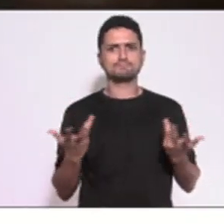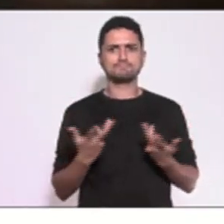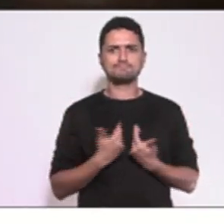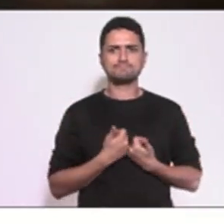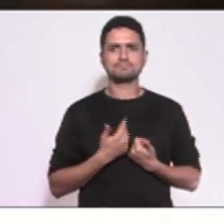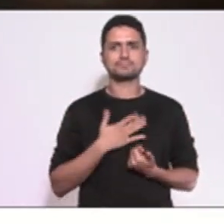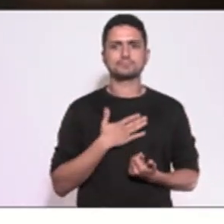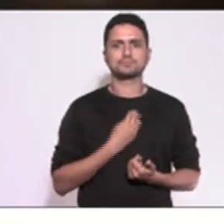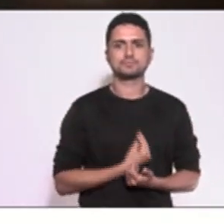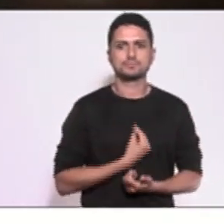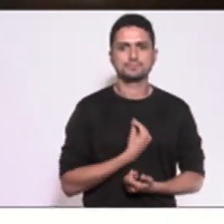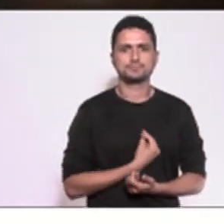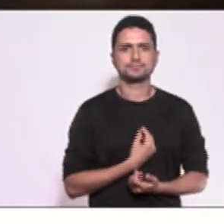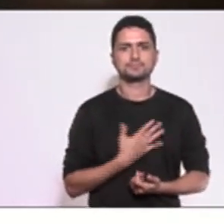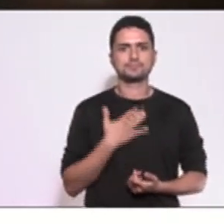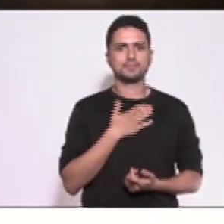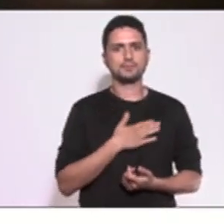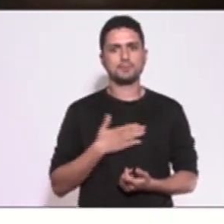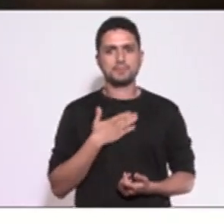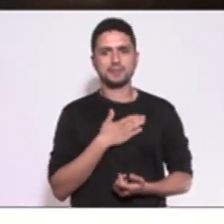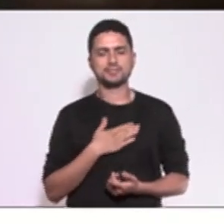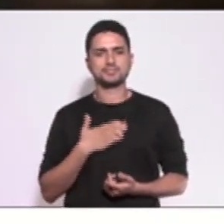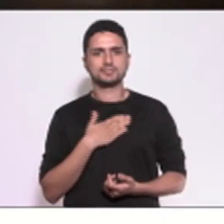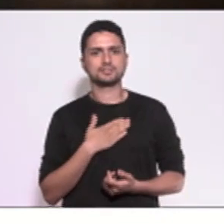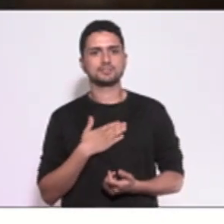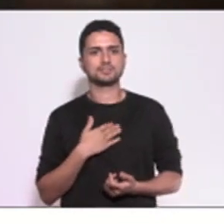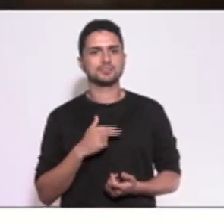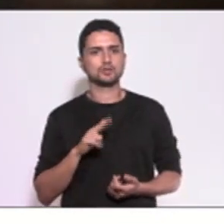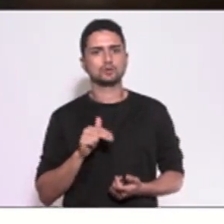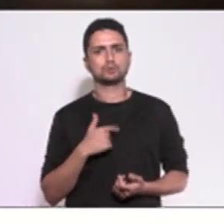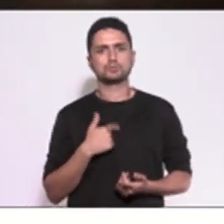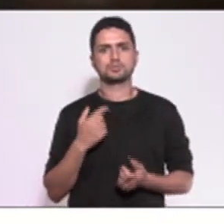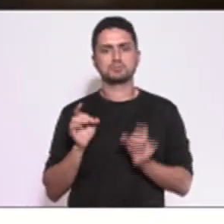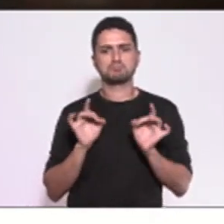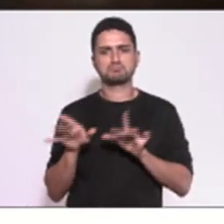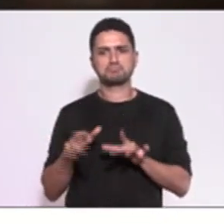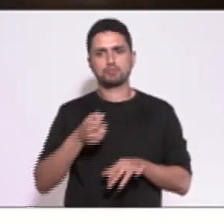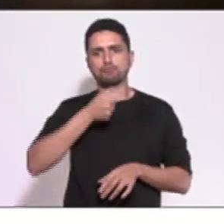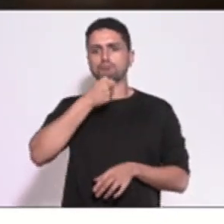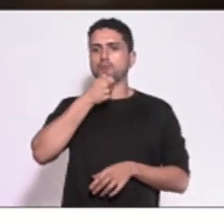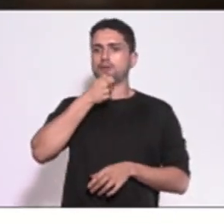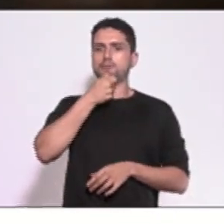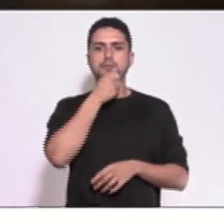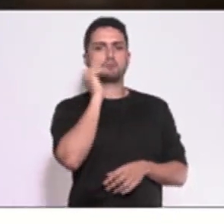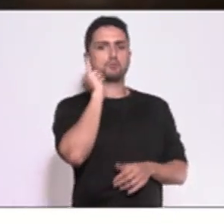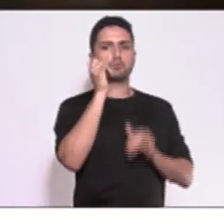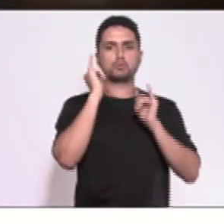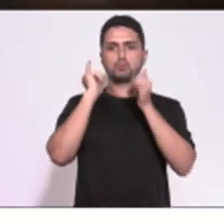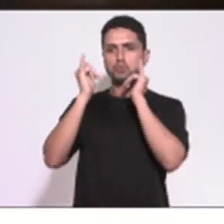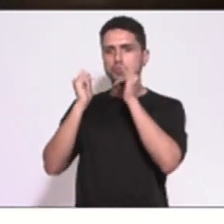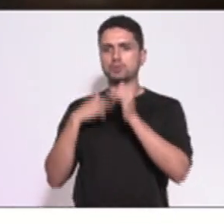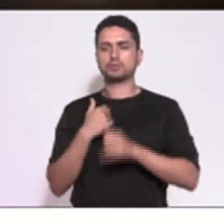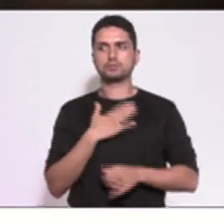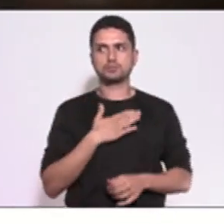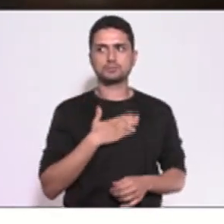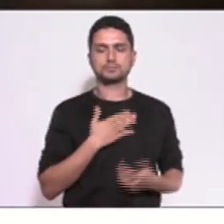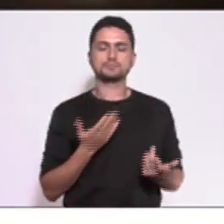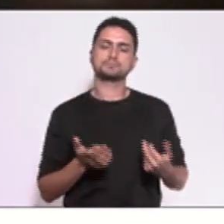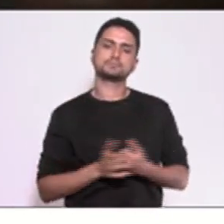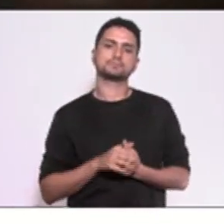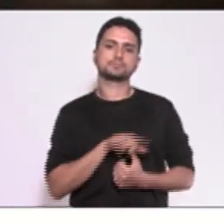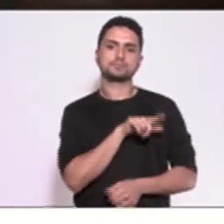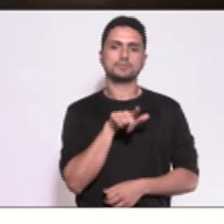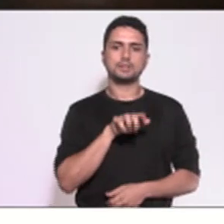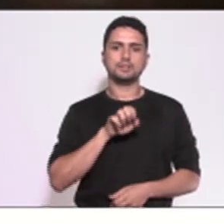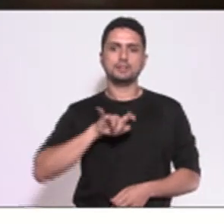nos meus prazeres que eu nunca mais larguei. E agora, agradecendo ao Zequinha, essa coisa maravilhosa que nos